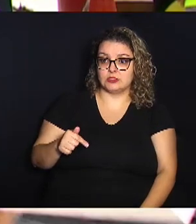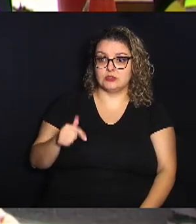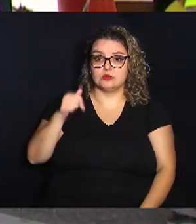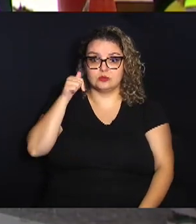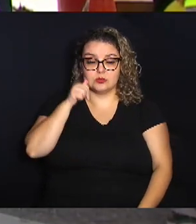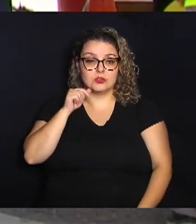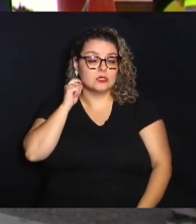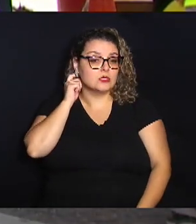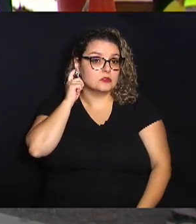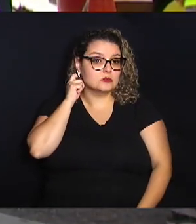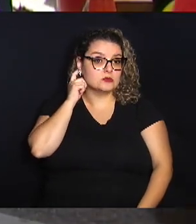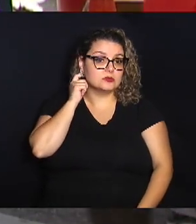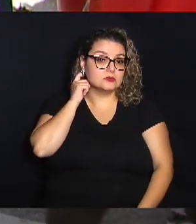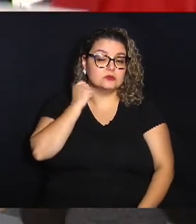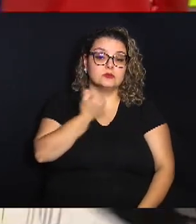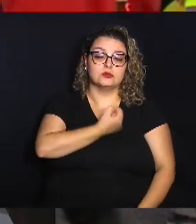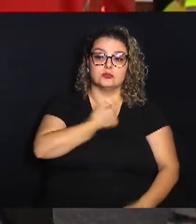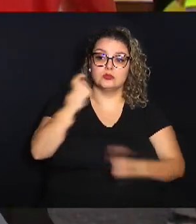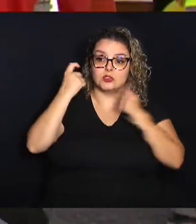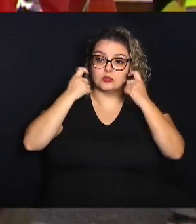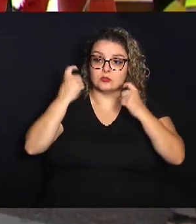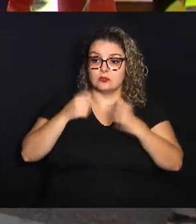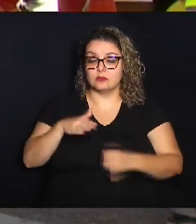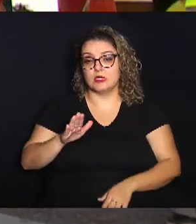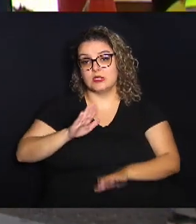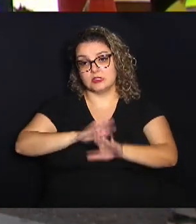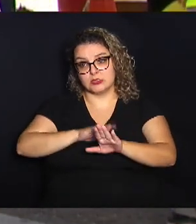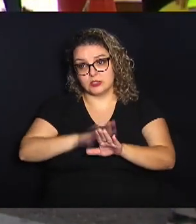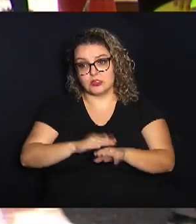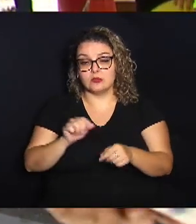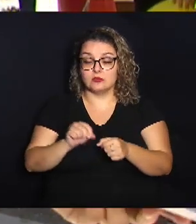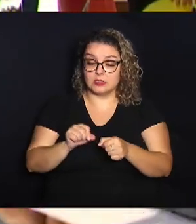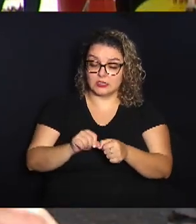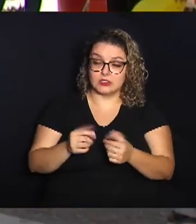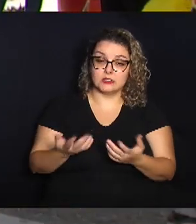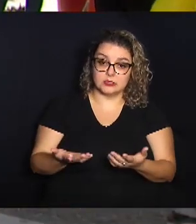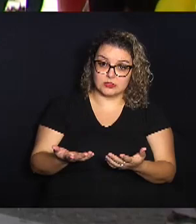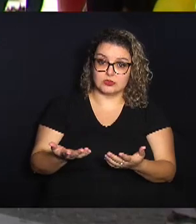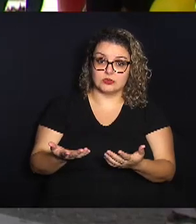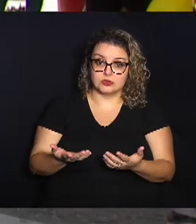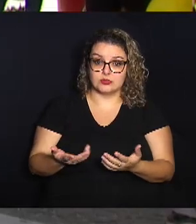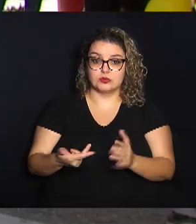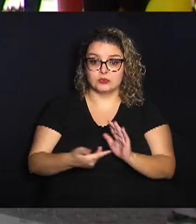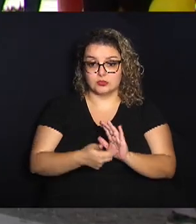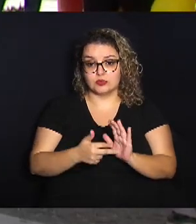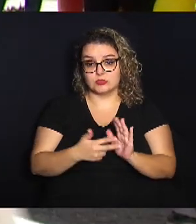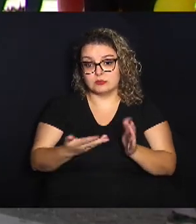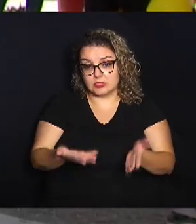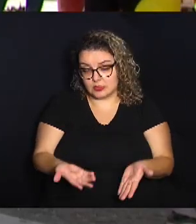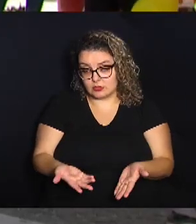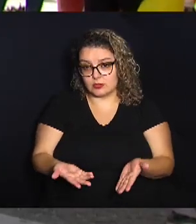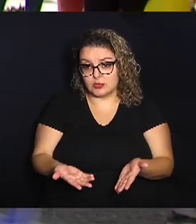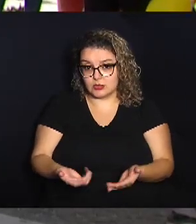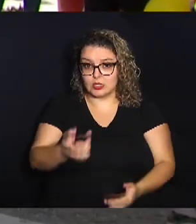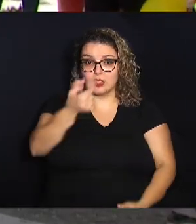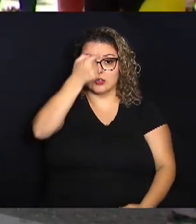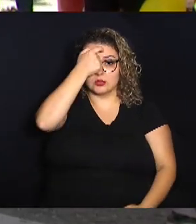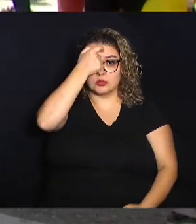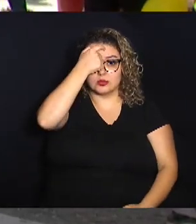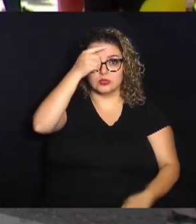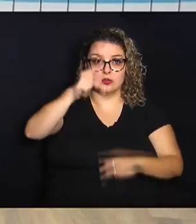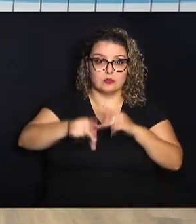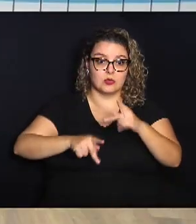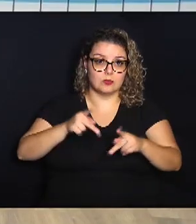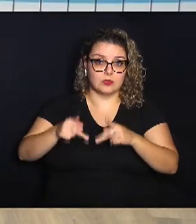números preocupantes, por isso cada vez mais ações estão sendo realizadas no sentido, obviamente, de conscientizar a população